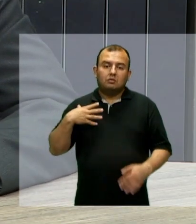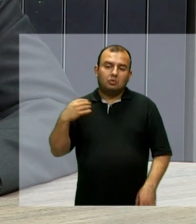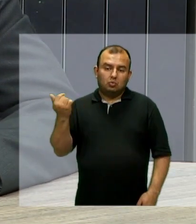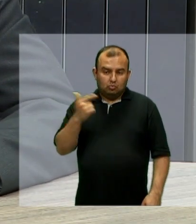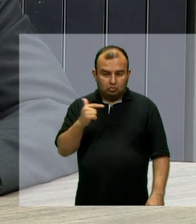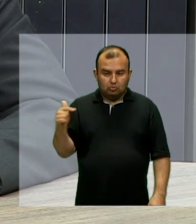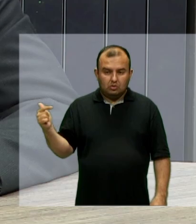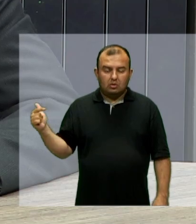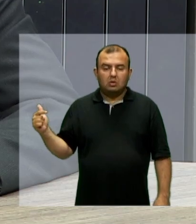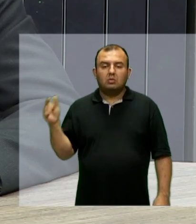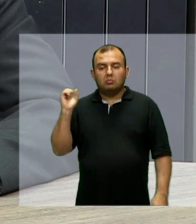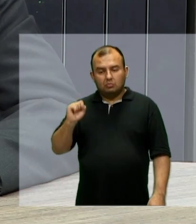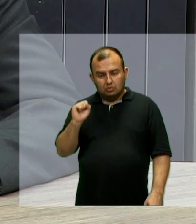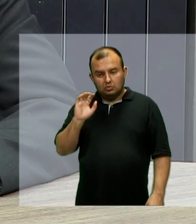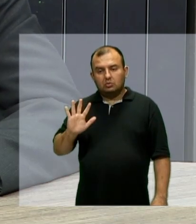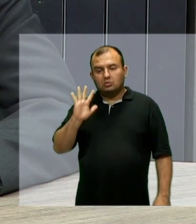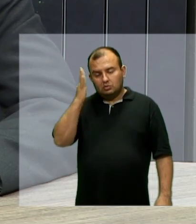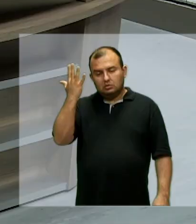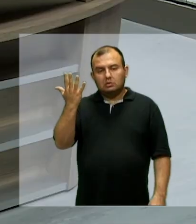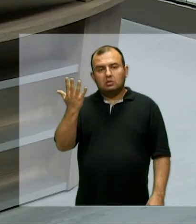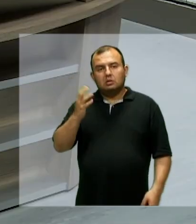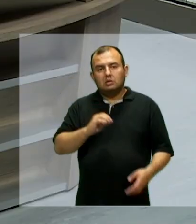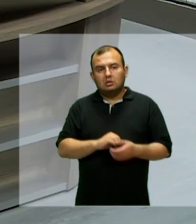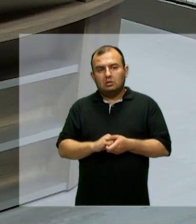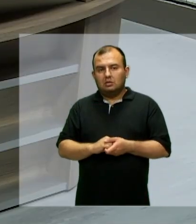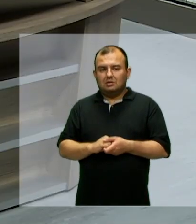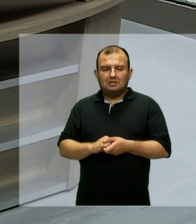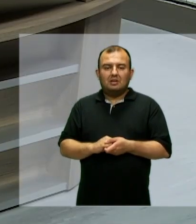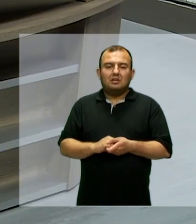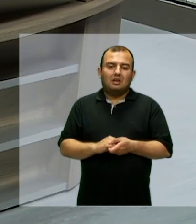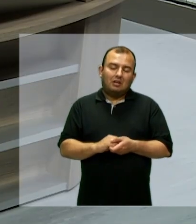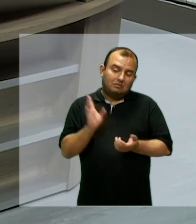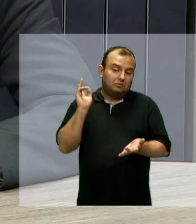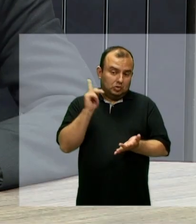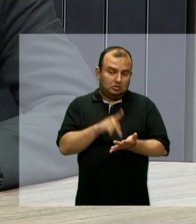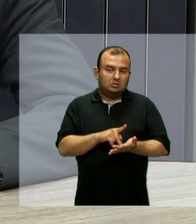filhos. E então não é mito. E o